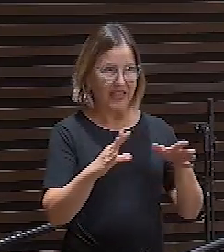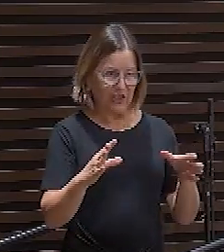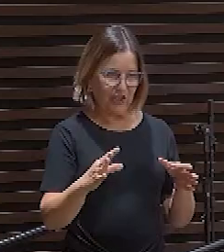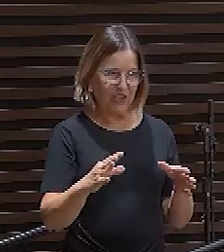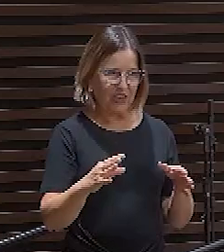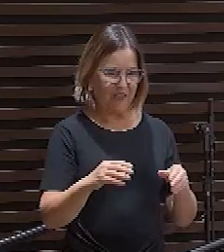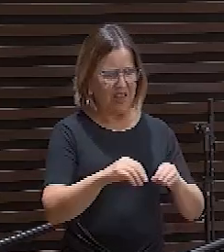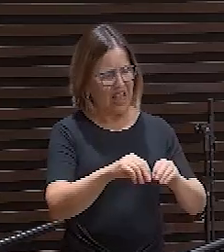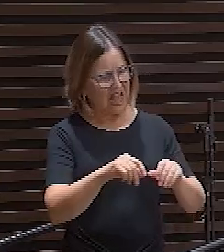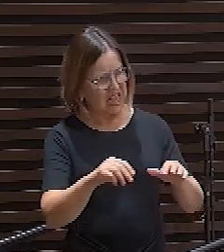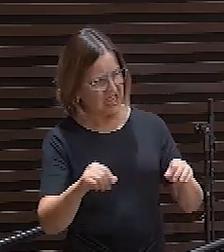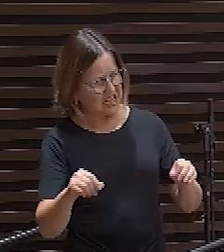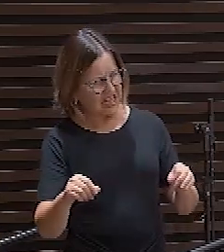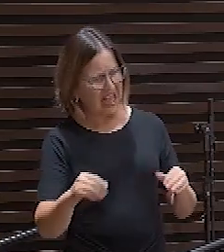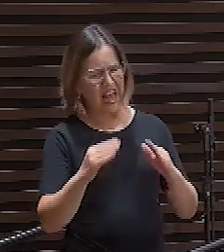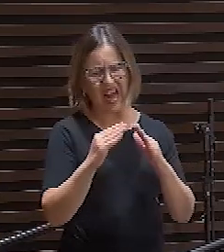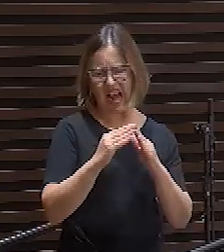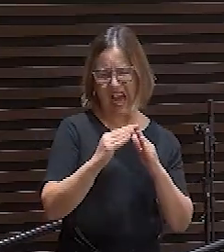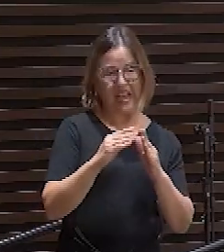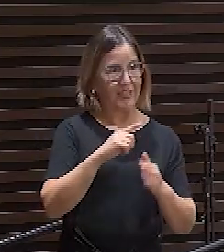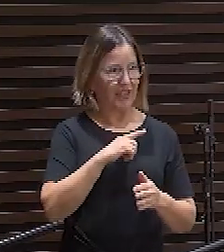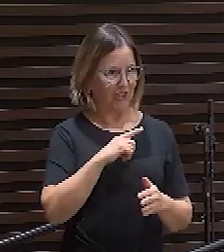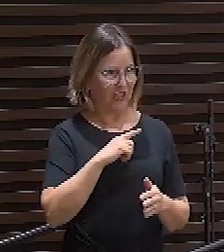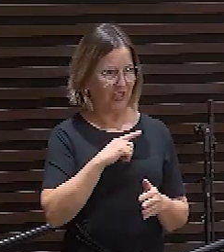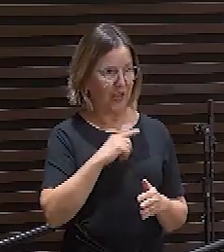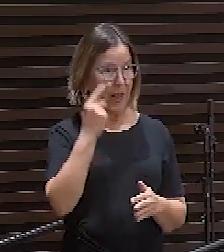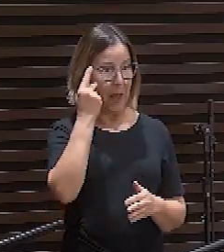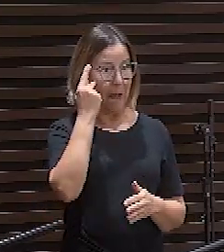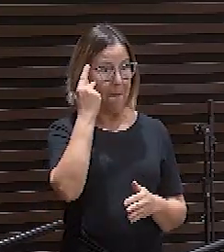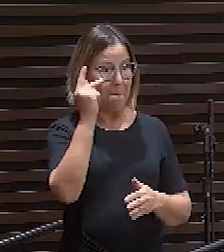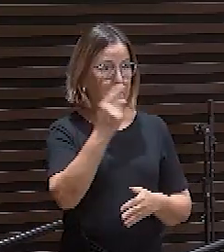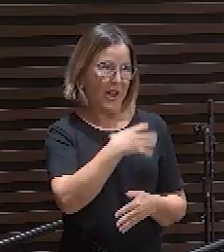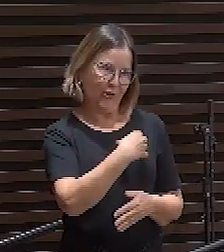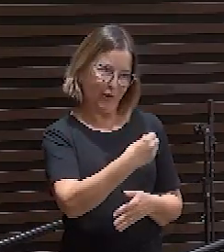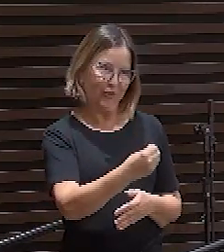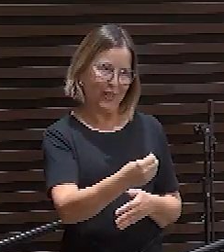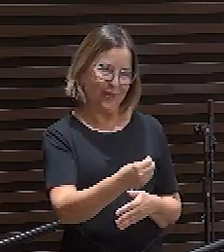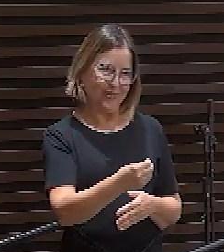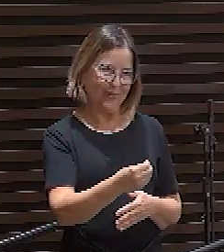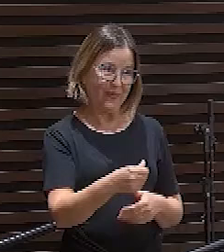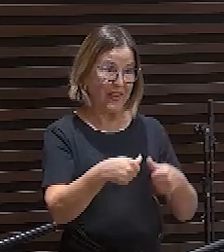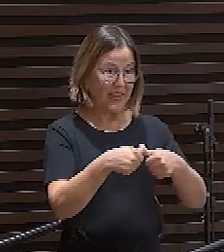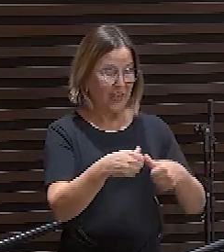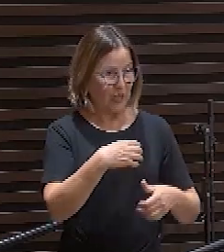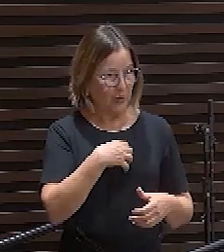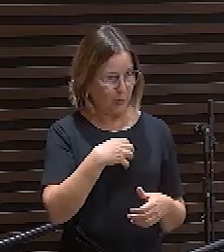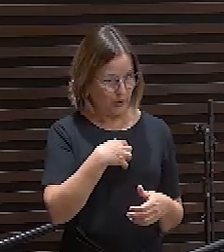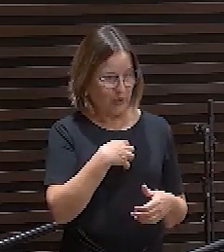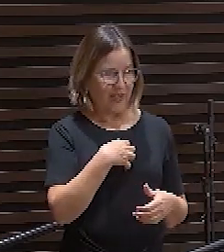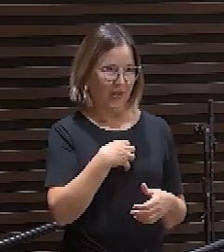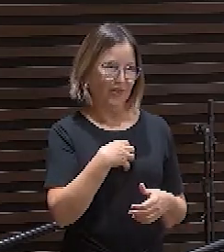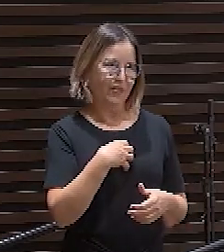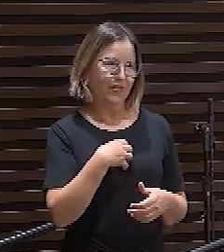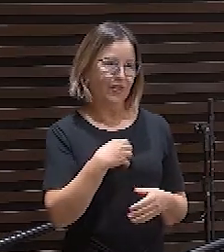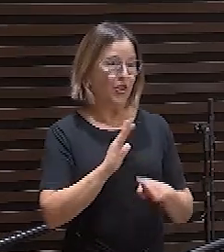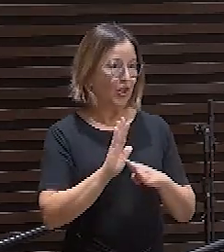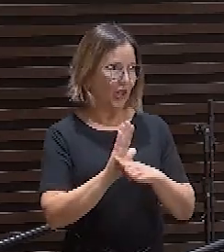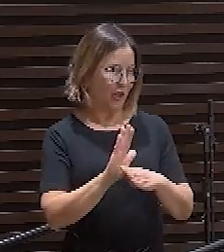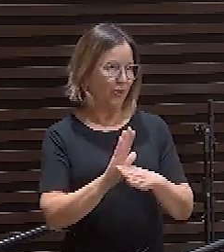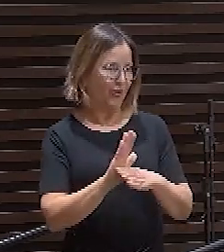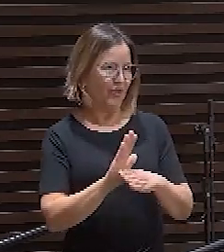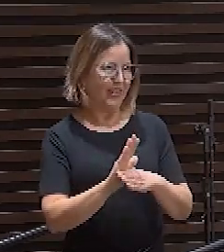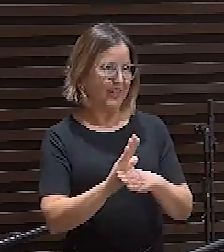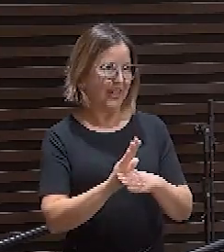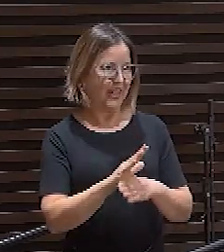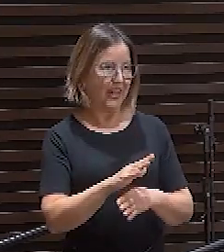geração. Essa era a forma de manter a família em torno de um status. Cada um